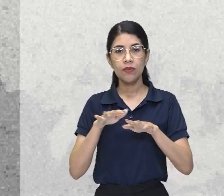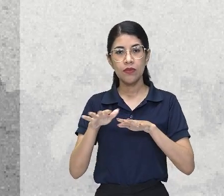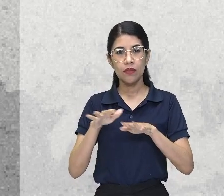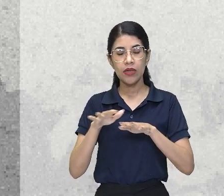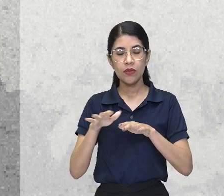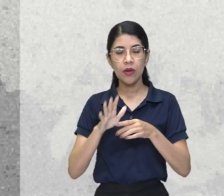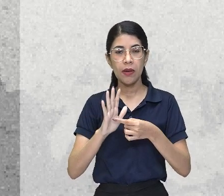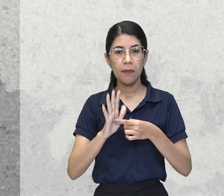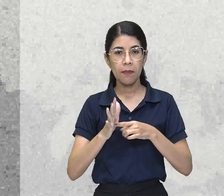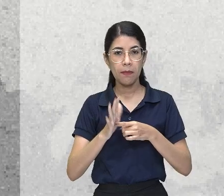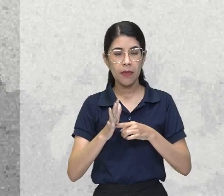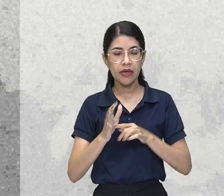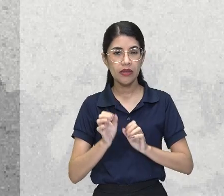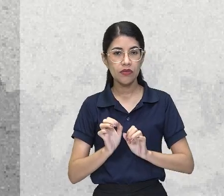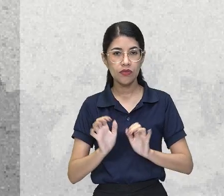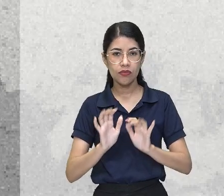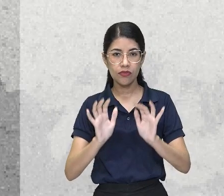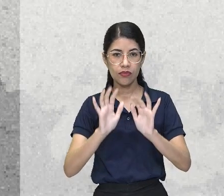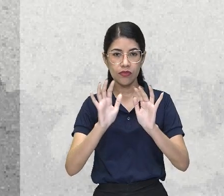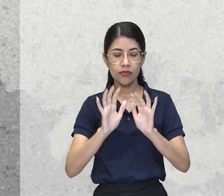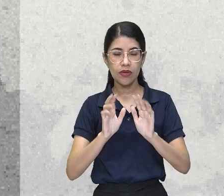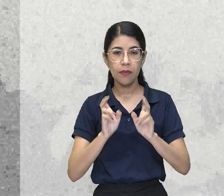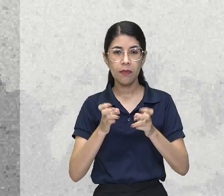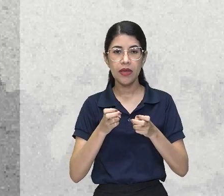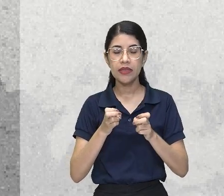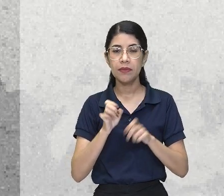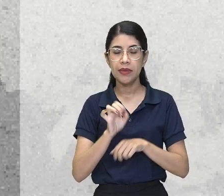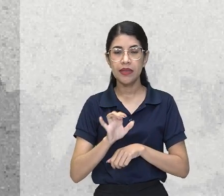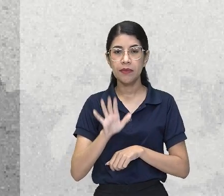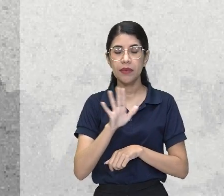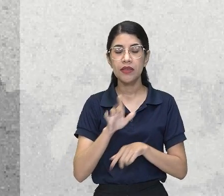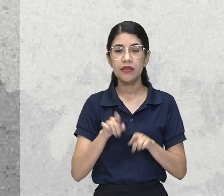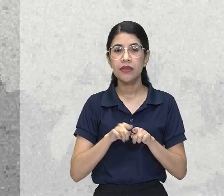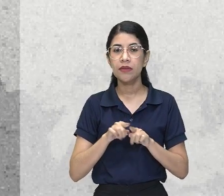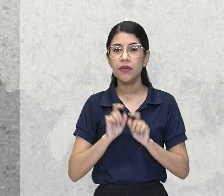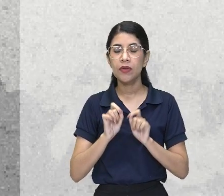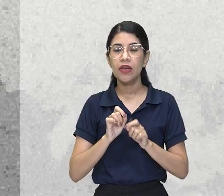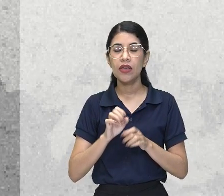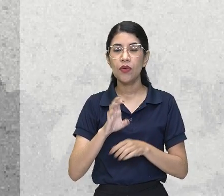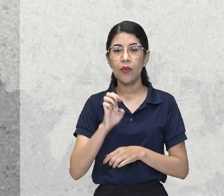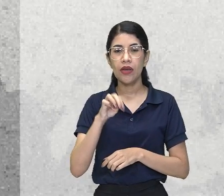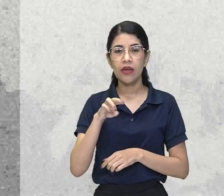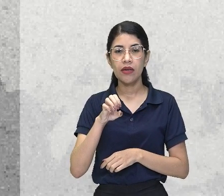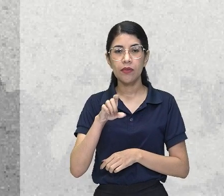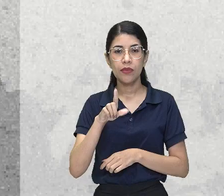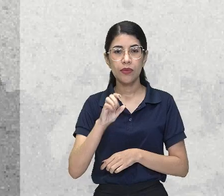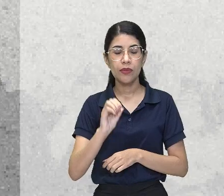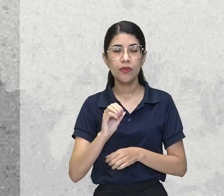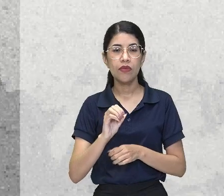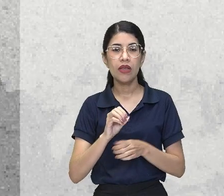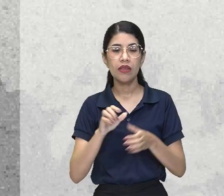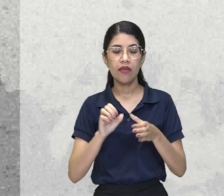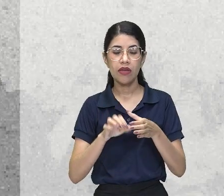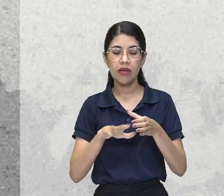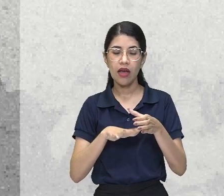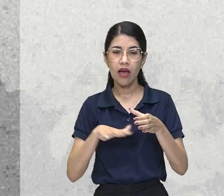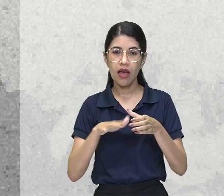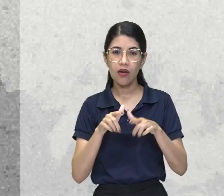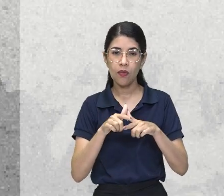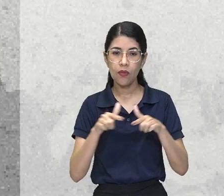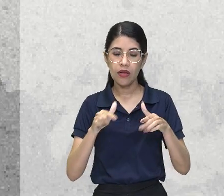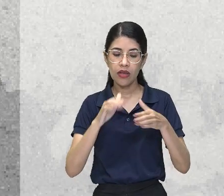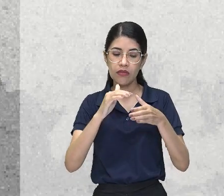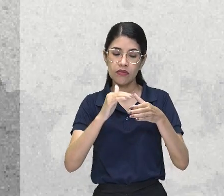das máquinas a vapor. Então, percebam aqui na nossa imagem que o êmbolo, após a formação do vácuo parcial, o êmbolo